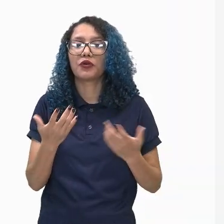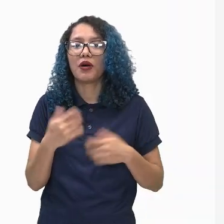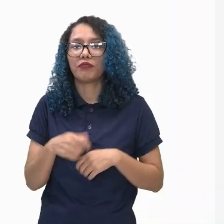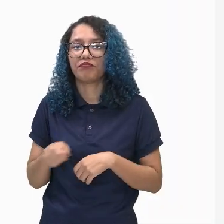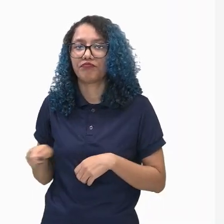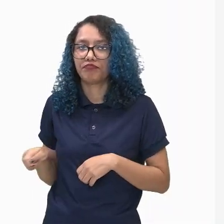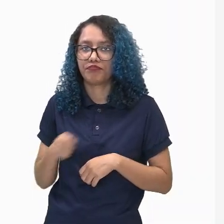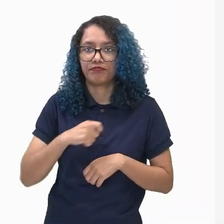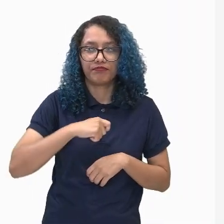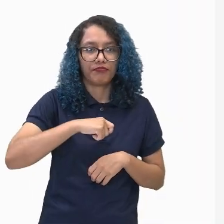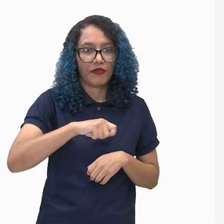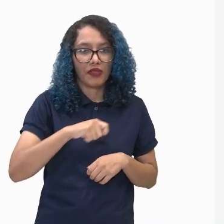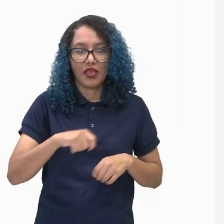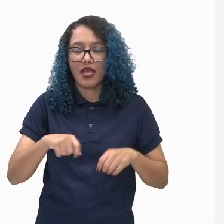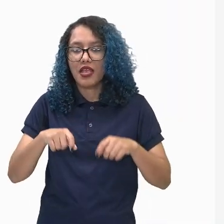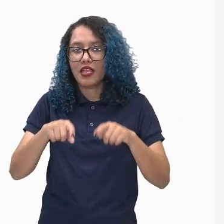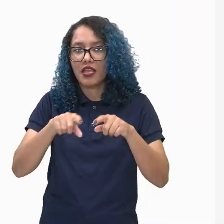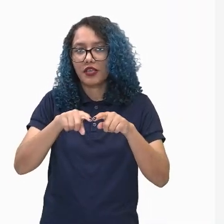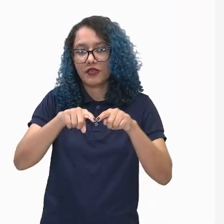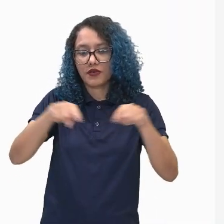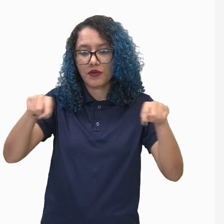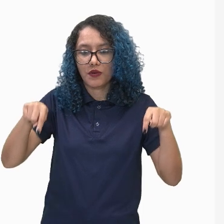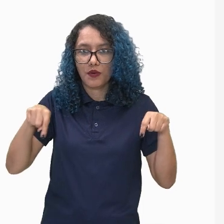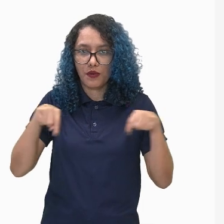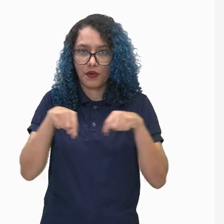vocês aí em alto e claro,